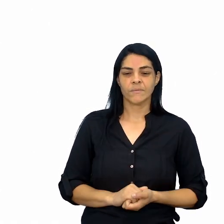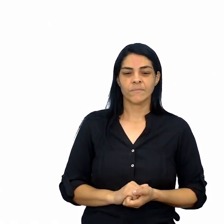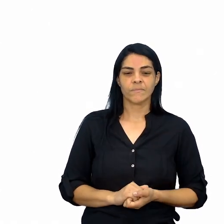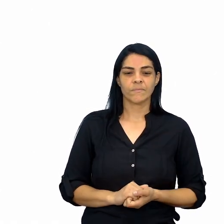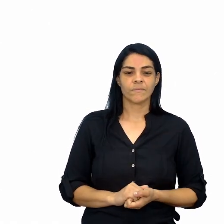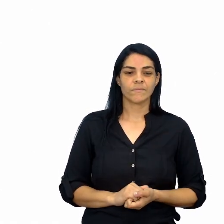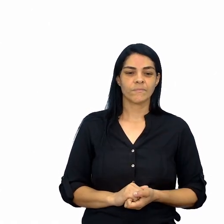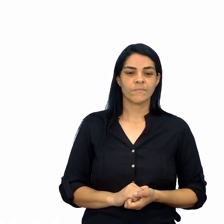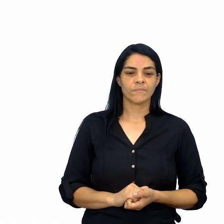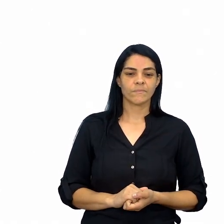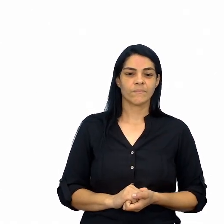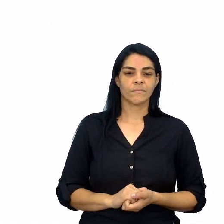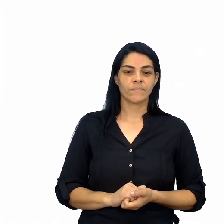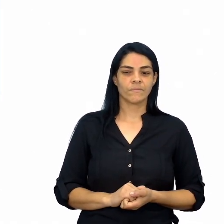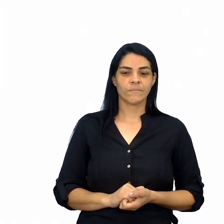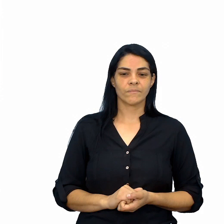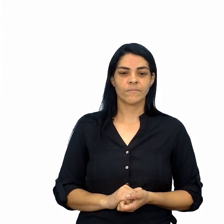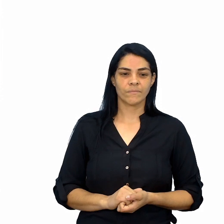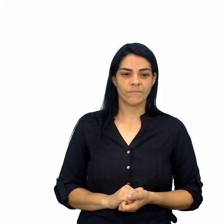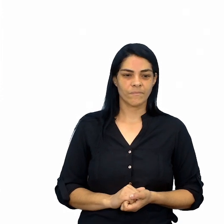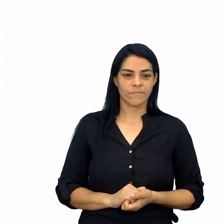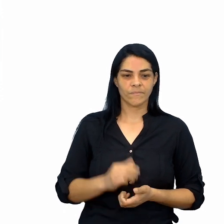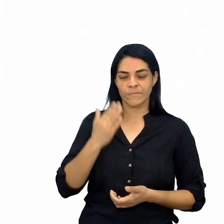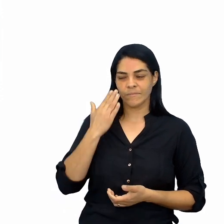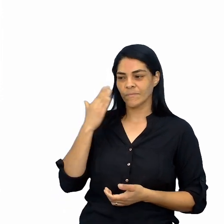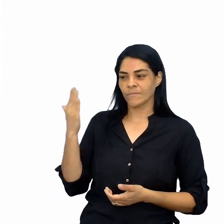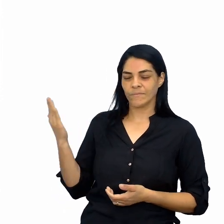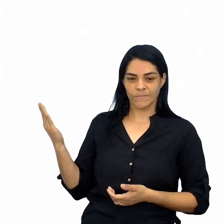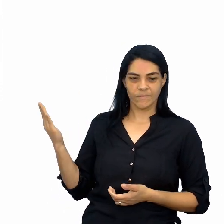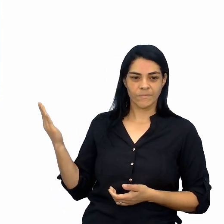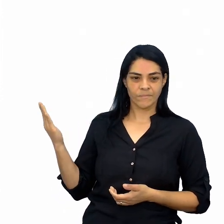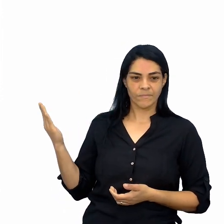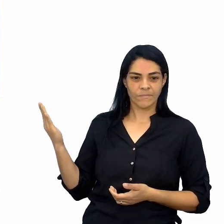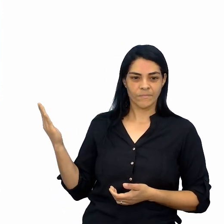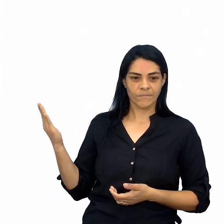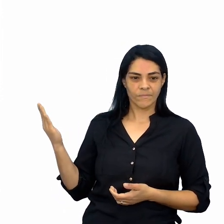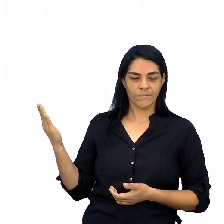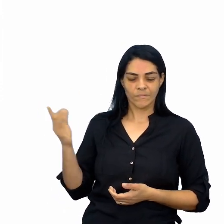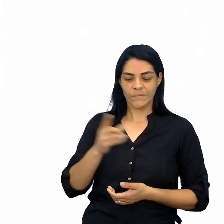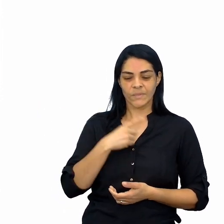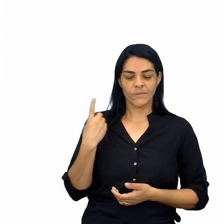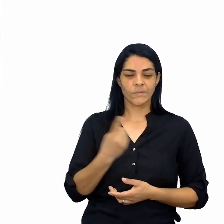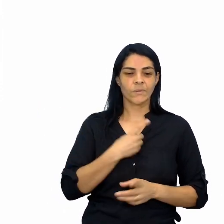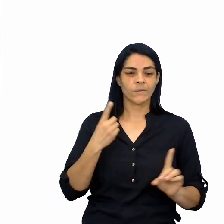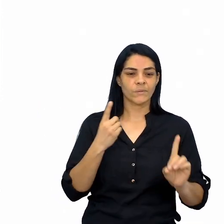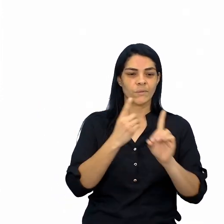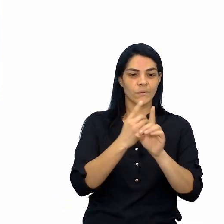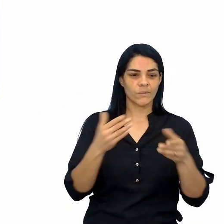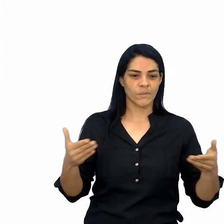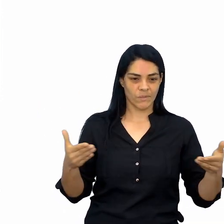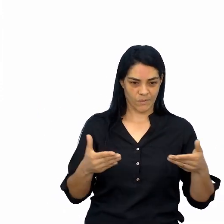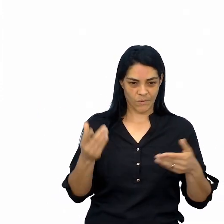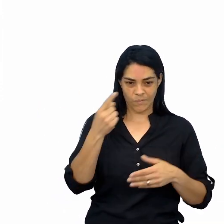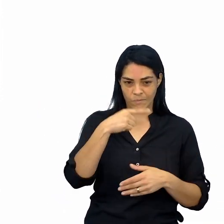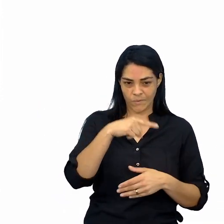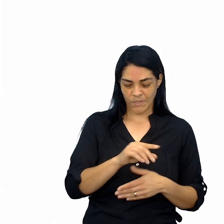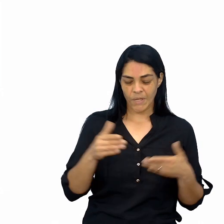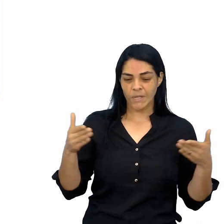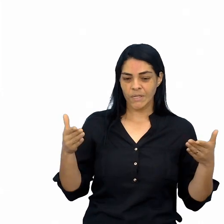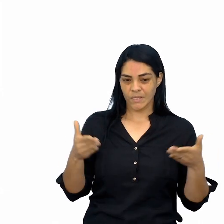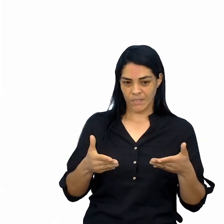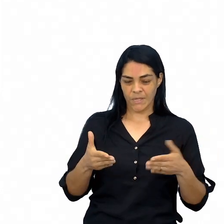Bom, vamos lá para a agenda do nosso encontro de hoje. Como vocês já estão